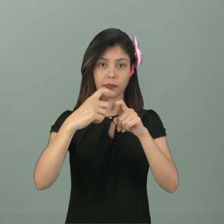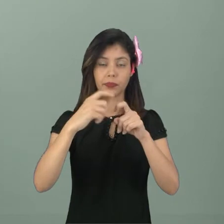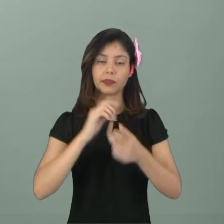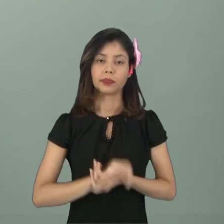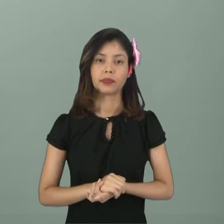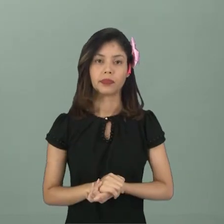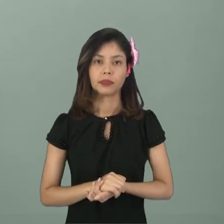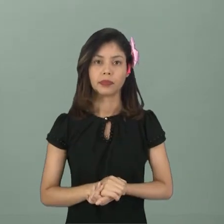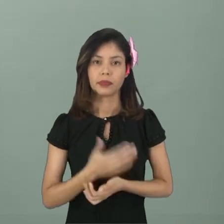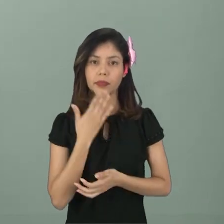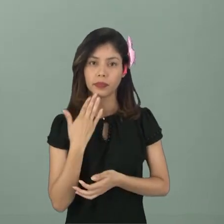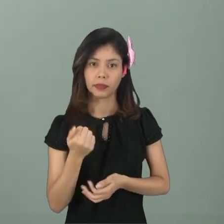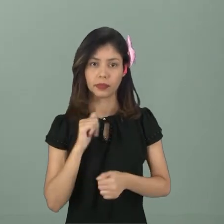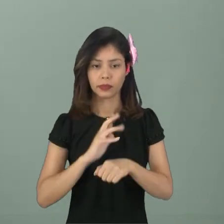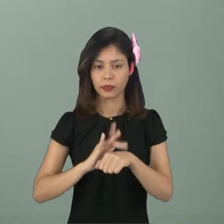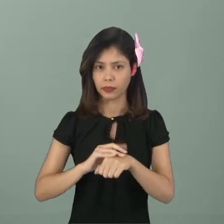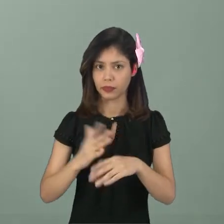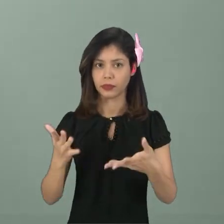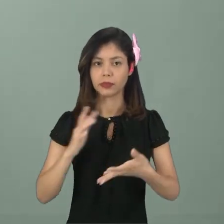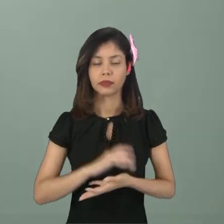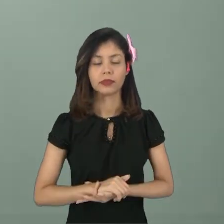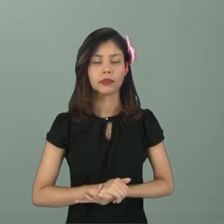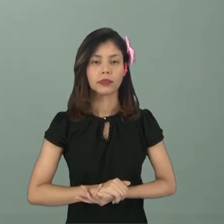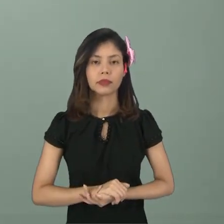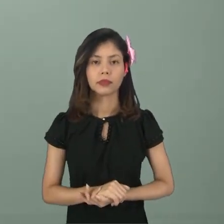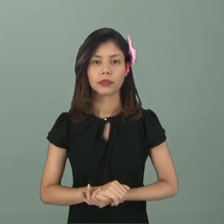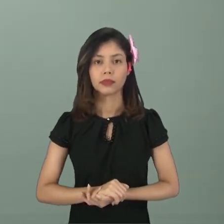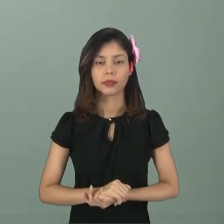medicinais para curar suas enfermidades.